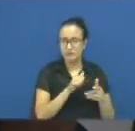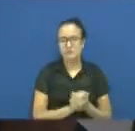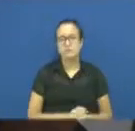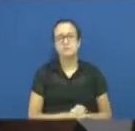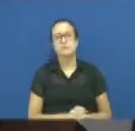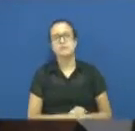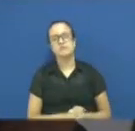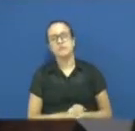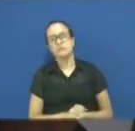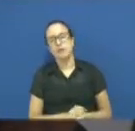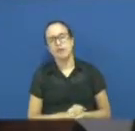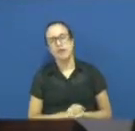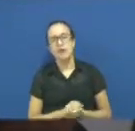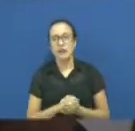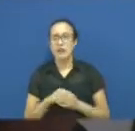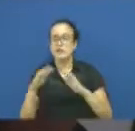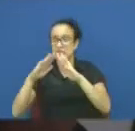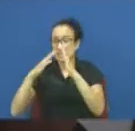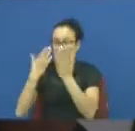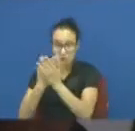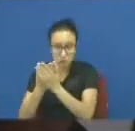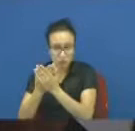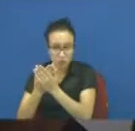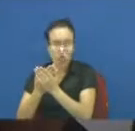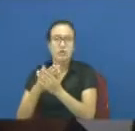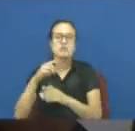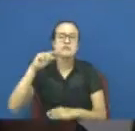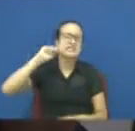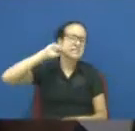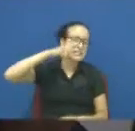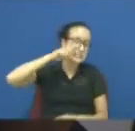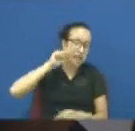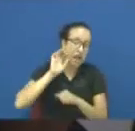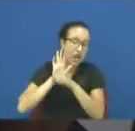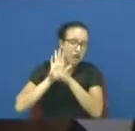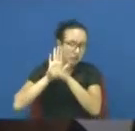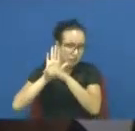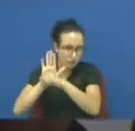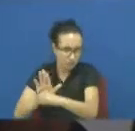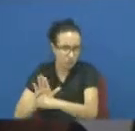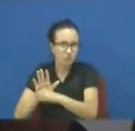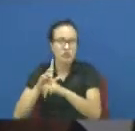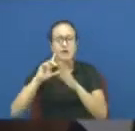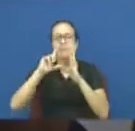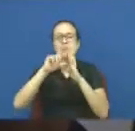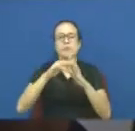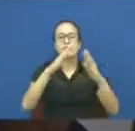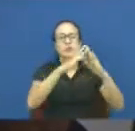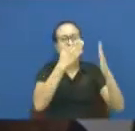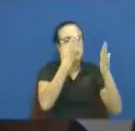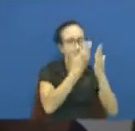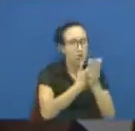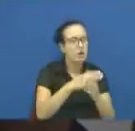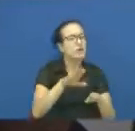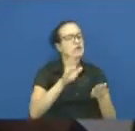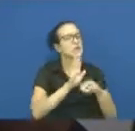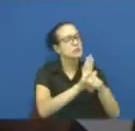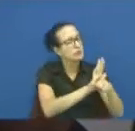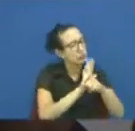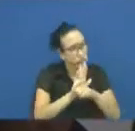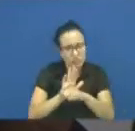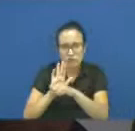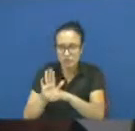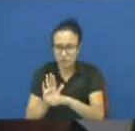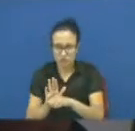serviço dentário escolar, na Escola Castelo Branco, e depois na Escola Trajano Camargo,